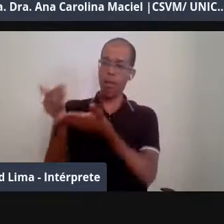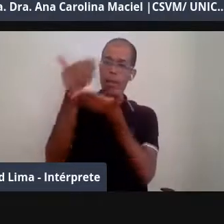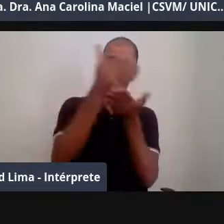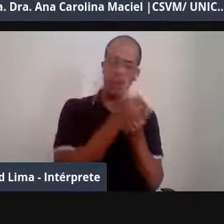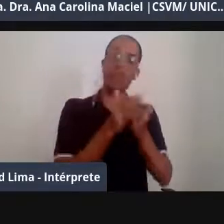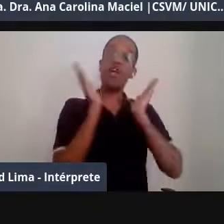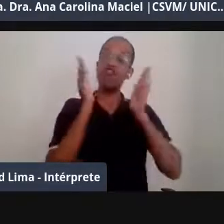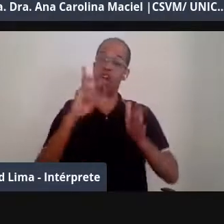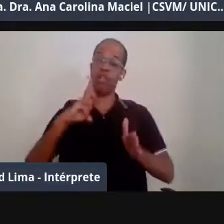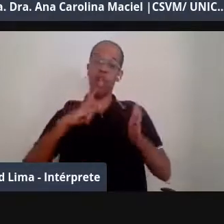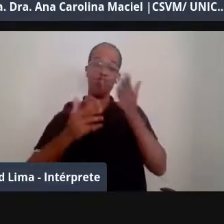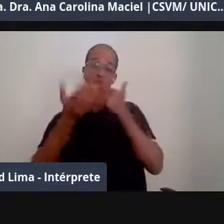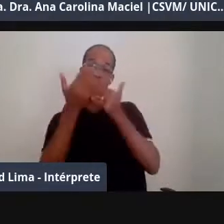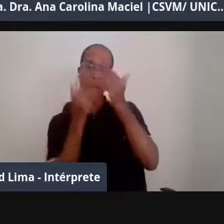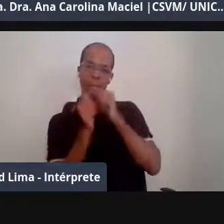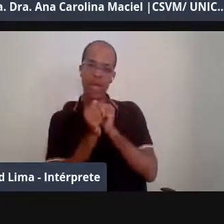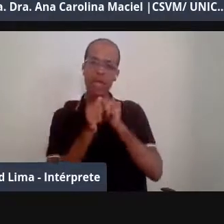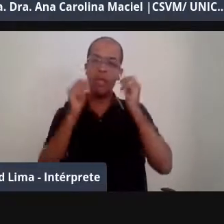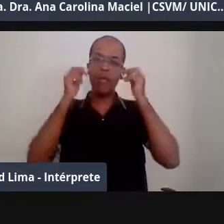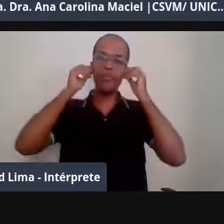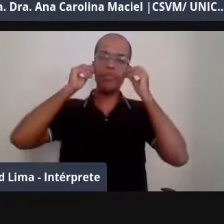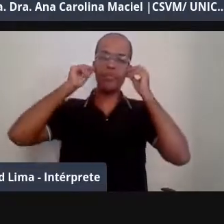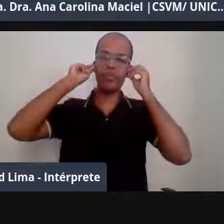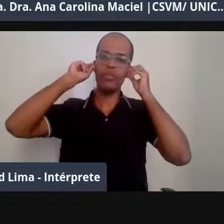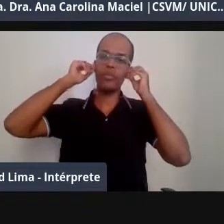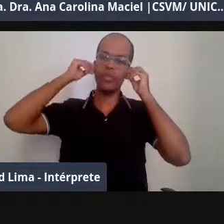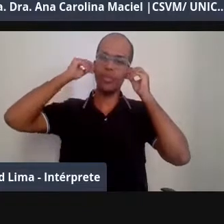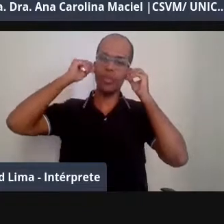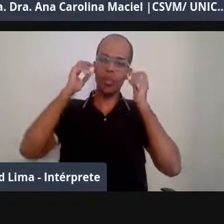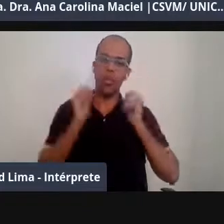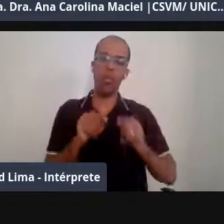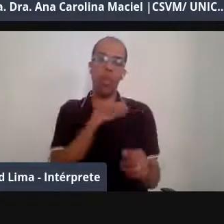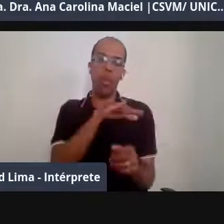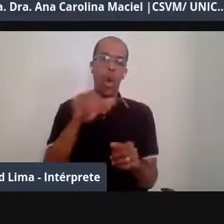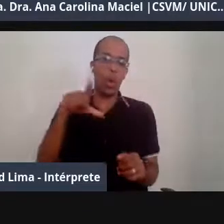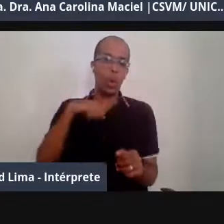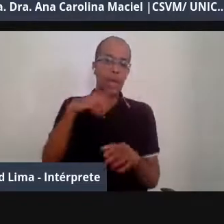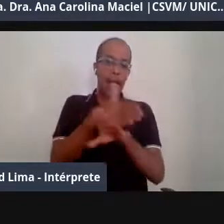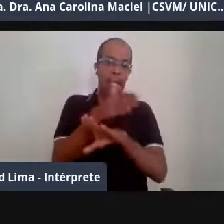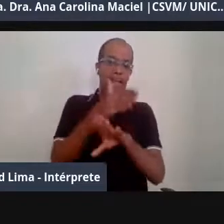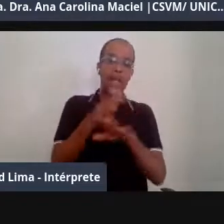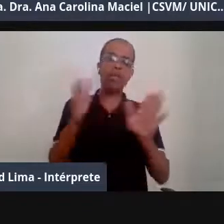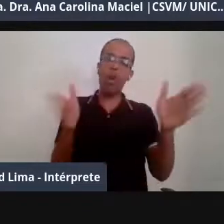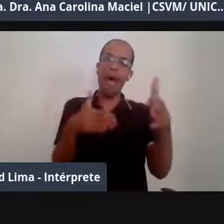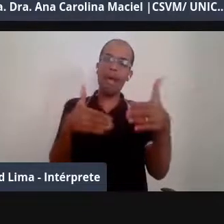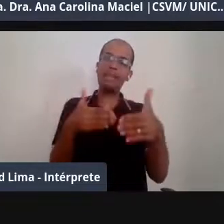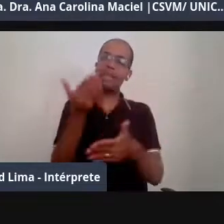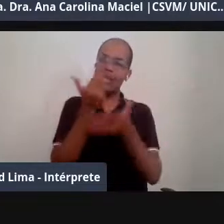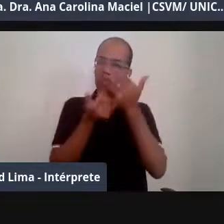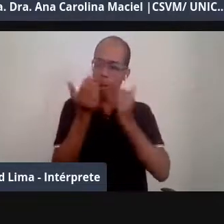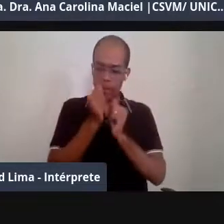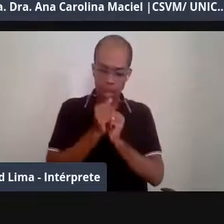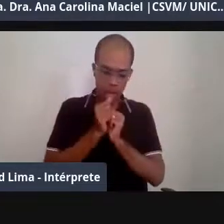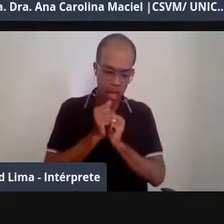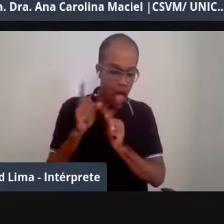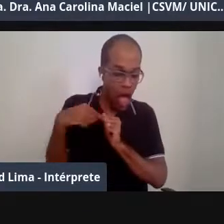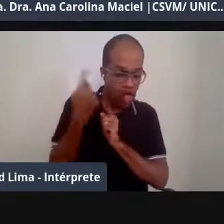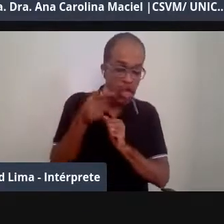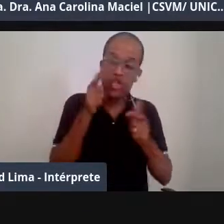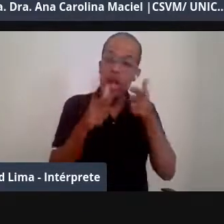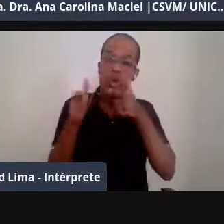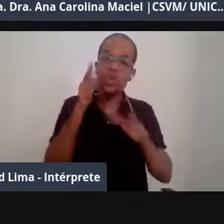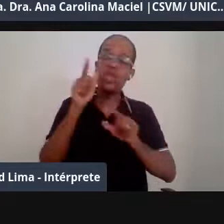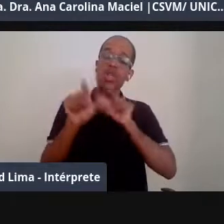alimentos, os nossos alunos têm acesso também a cestas básicas, enfim. Então, o que a gente está conseguindo é